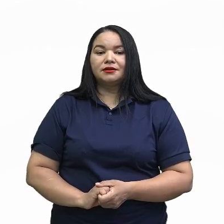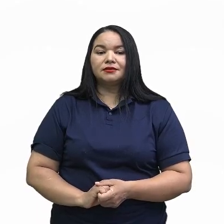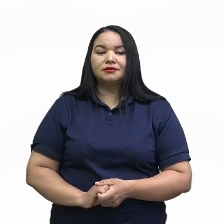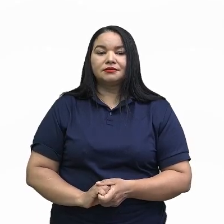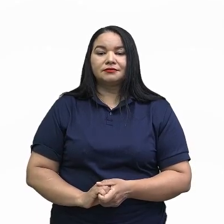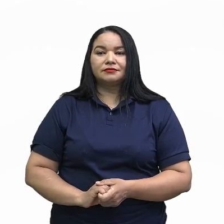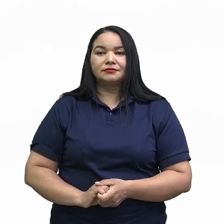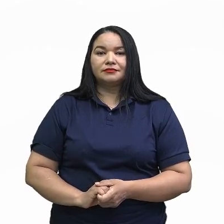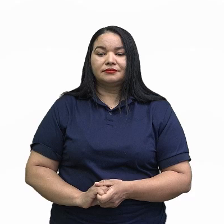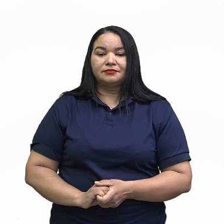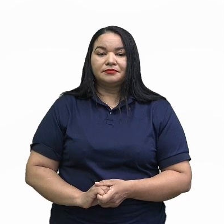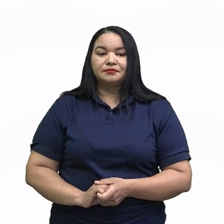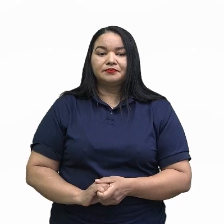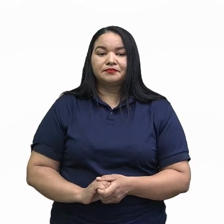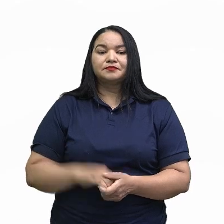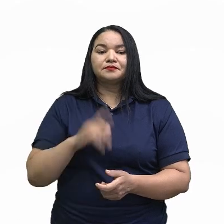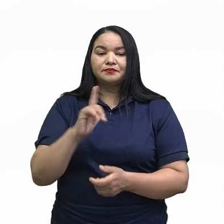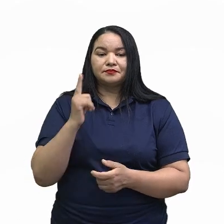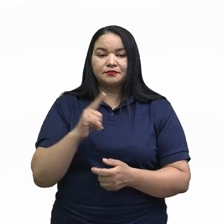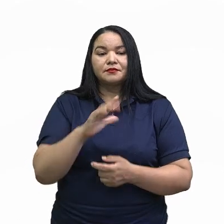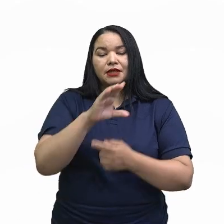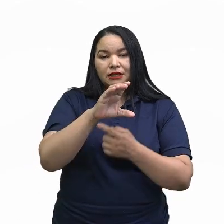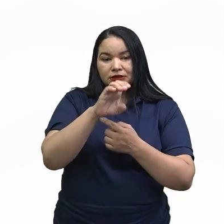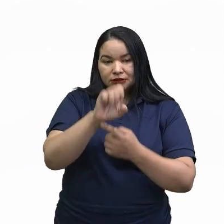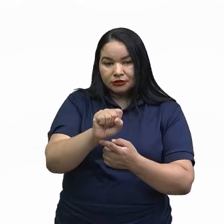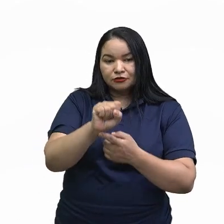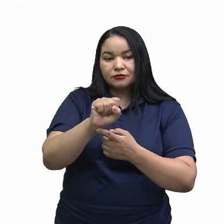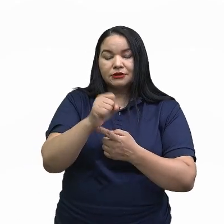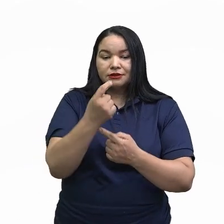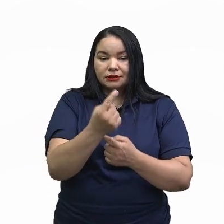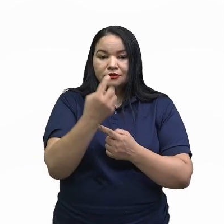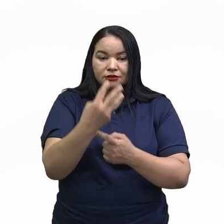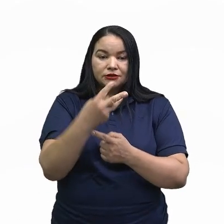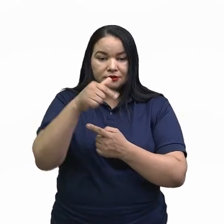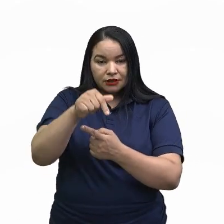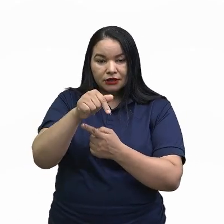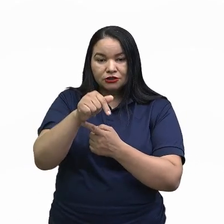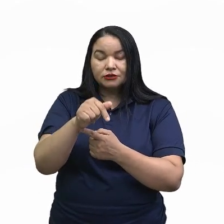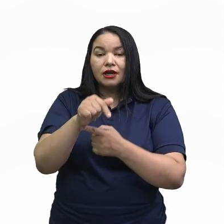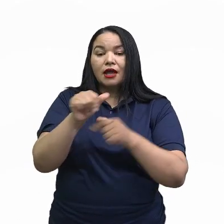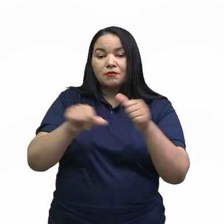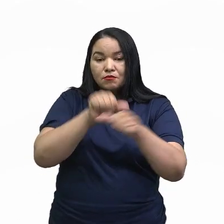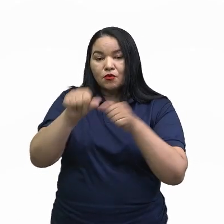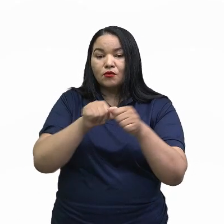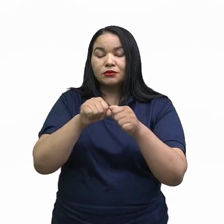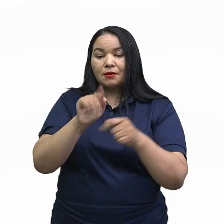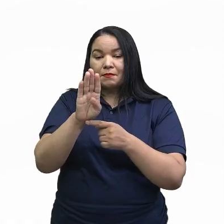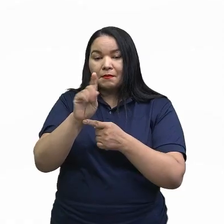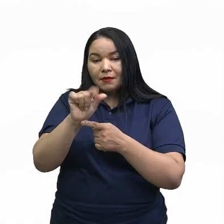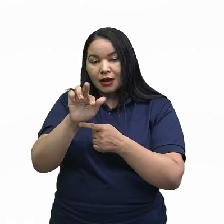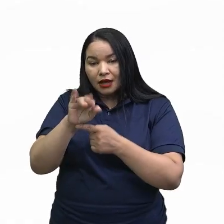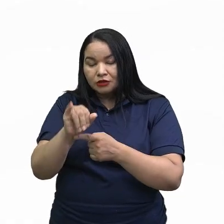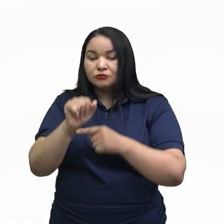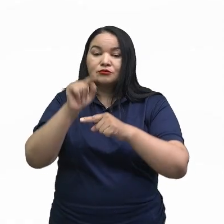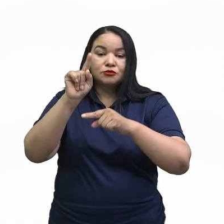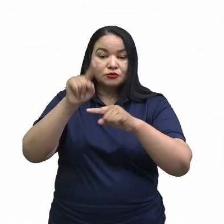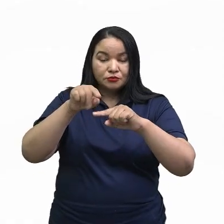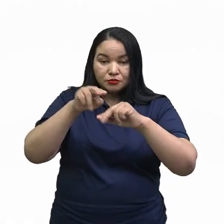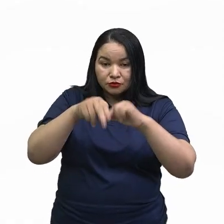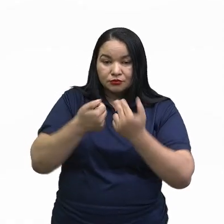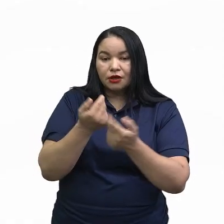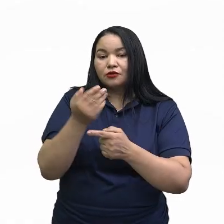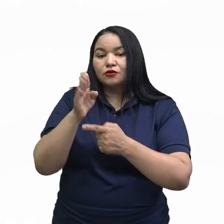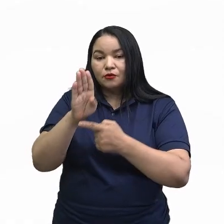bário 137 por emissão beta, e a meia-vida dele, como a gente vê aqui, é